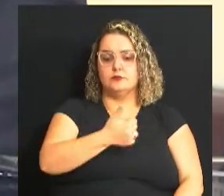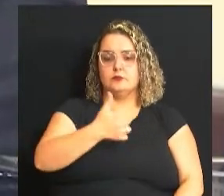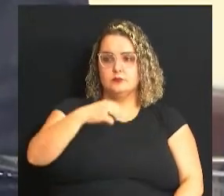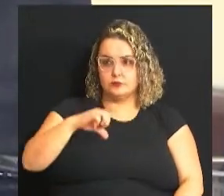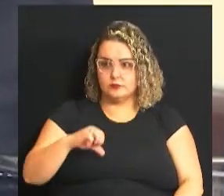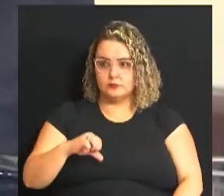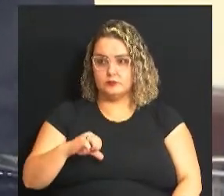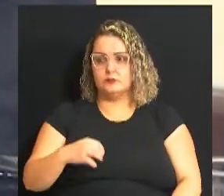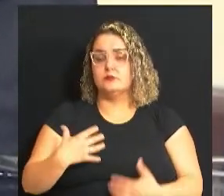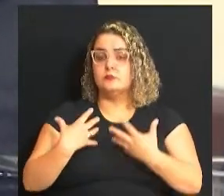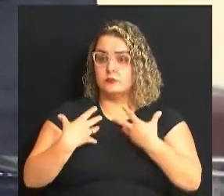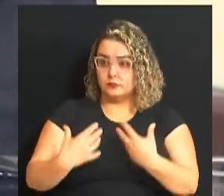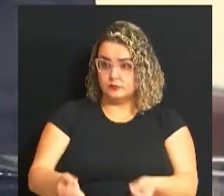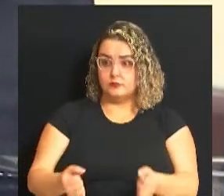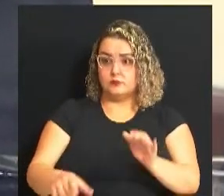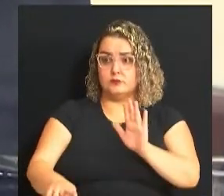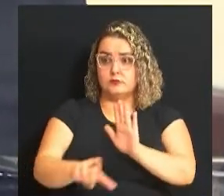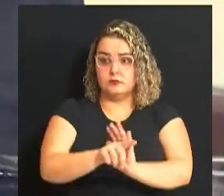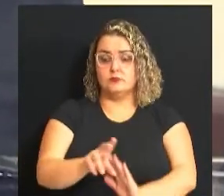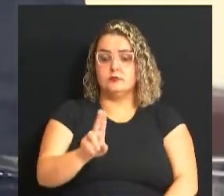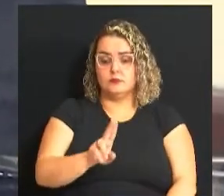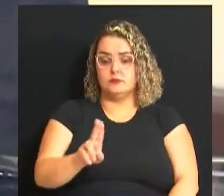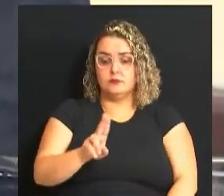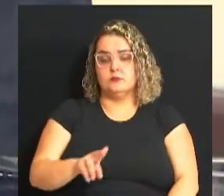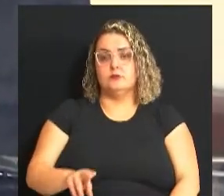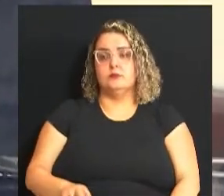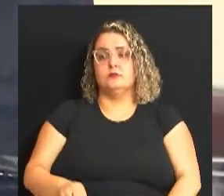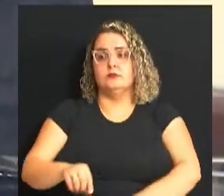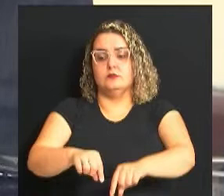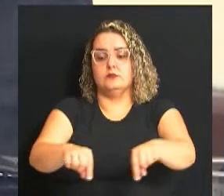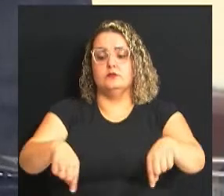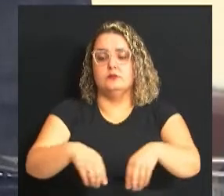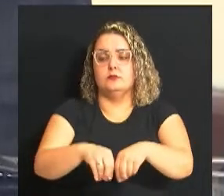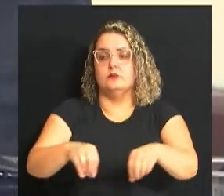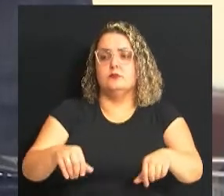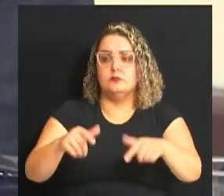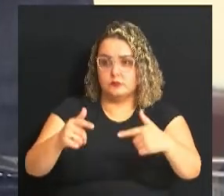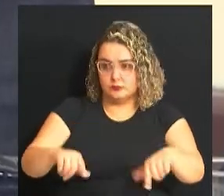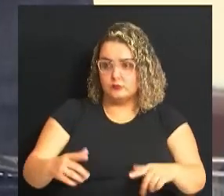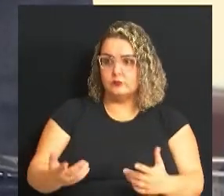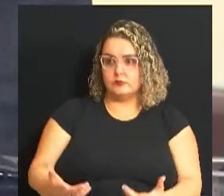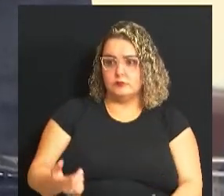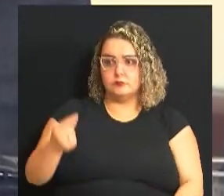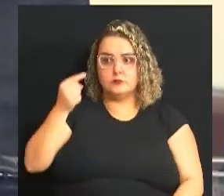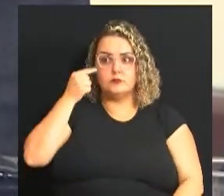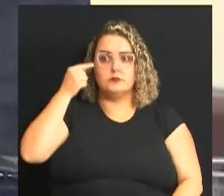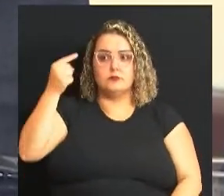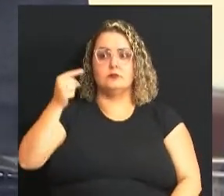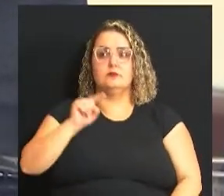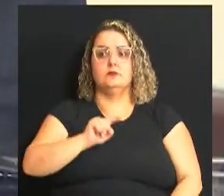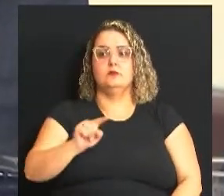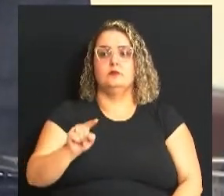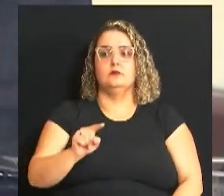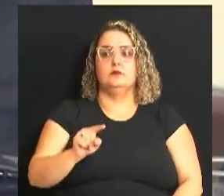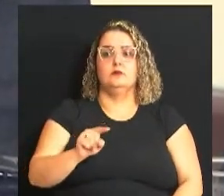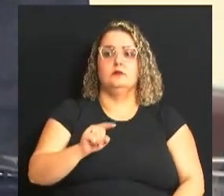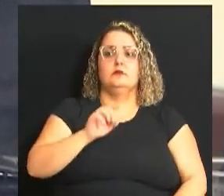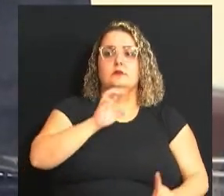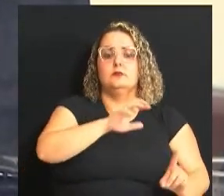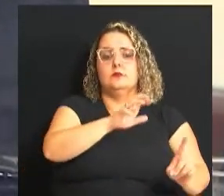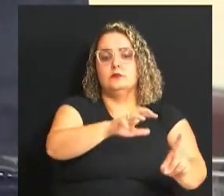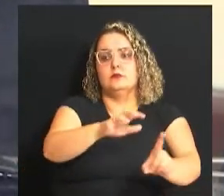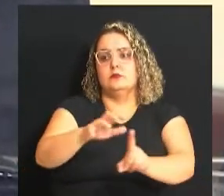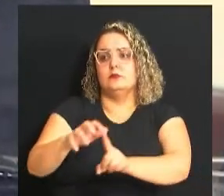pela nova lei de uso e ocupação do solo. Então, a ideia é que a gente não atinja